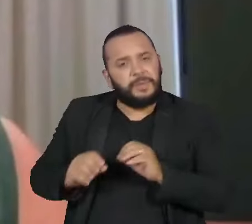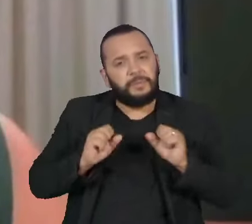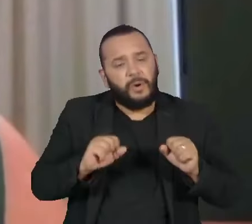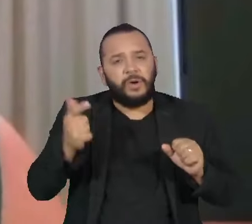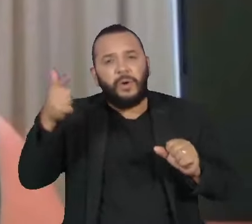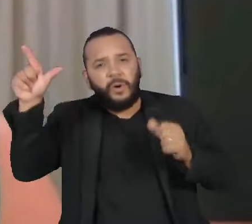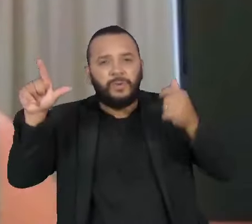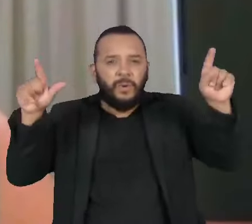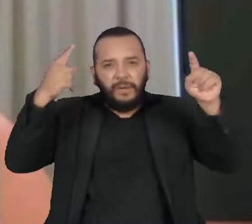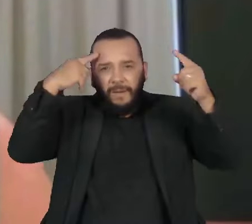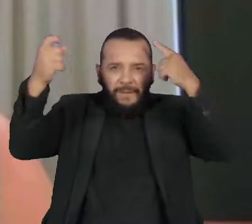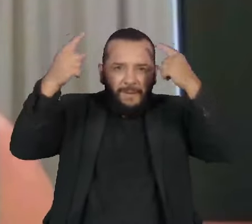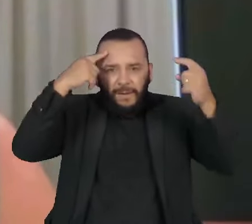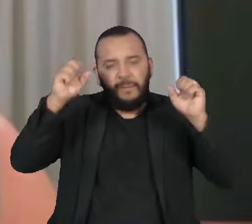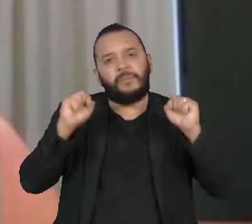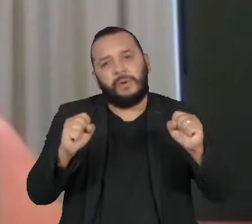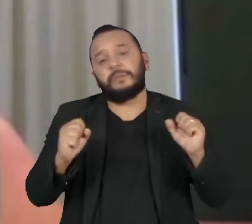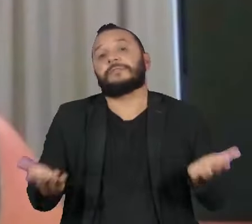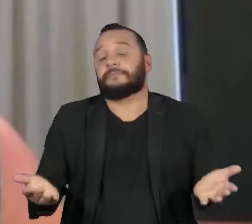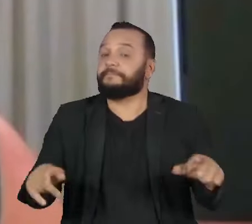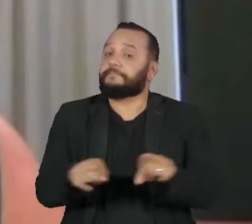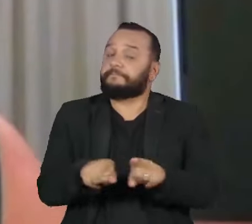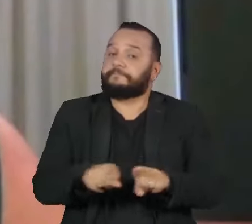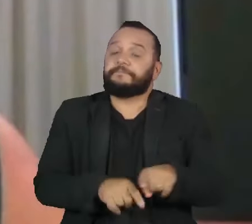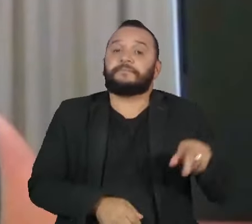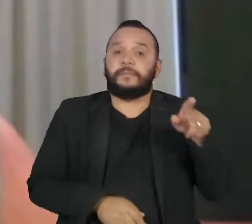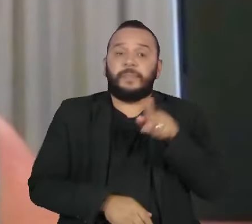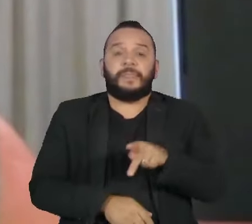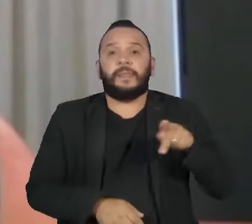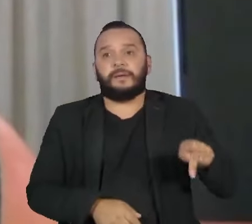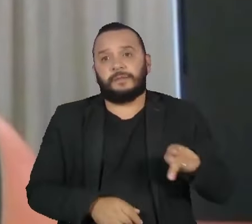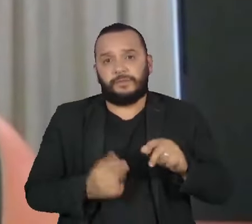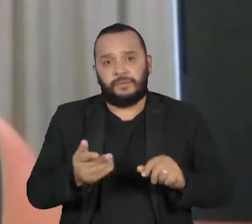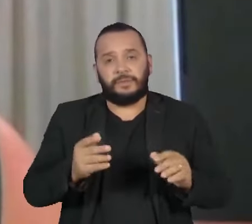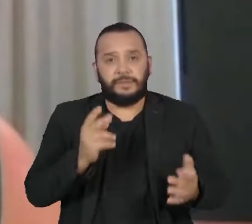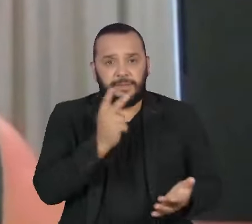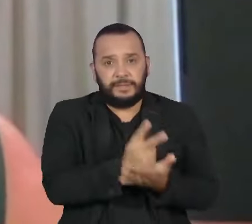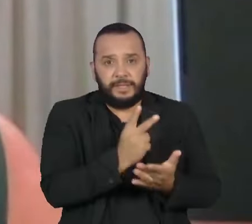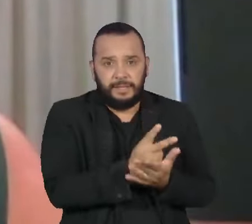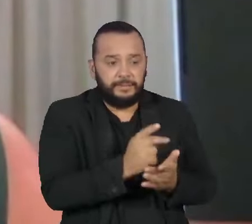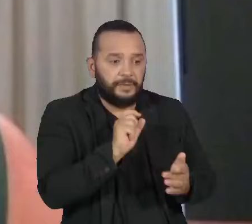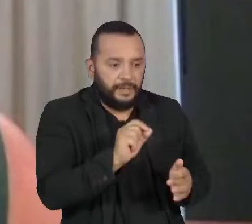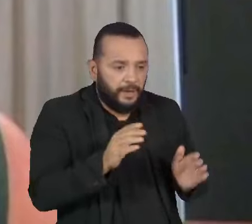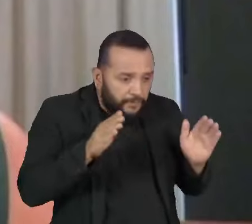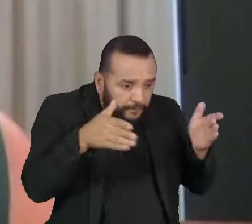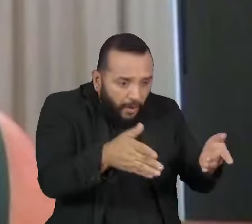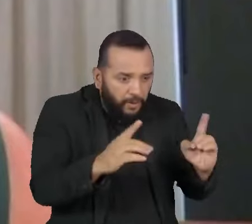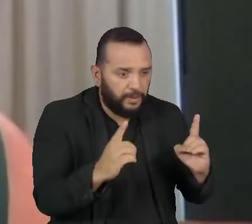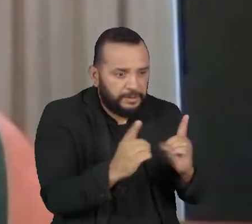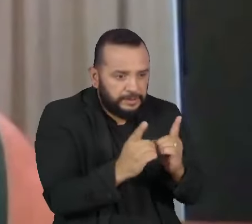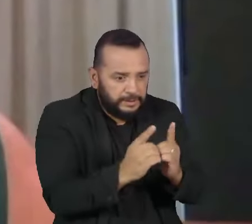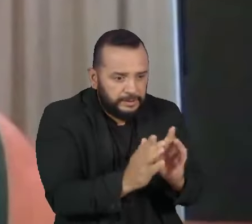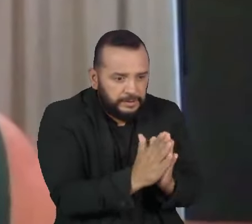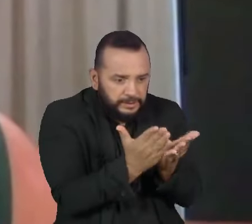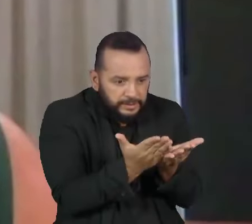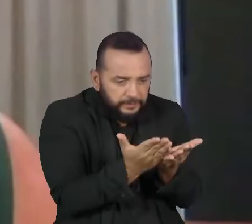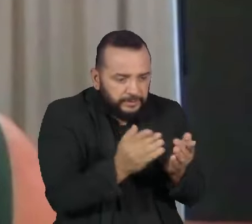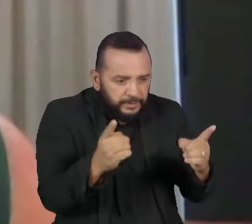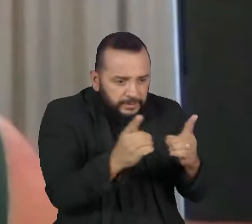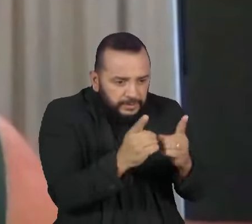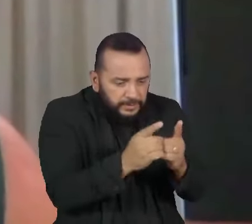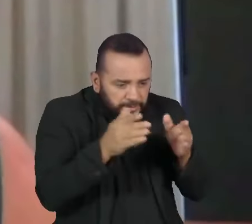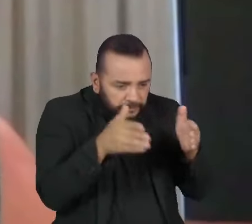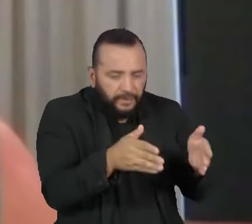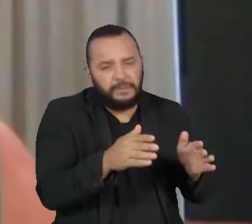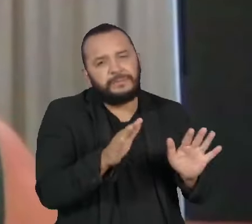uma discussão, né, que o professor ele acaba se detendo aquele material e seguindo somente o que está ali. É lógico que há muitos